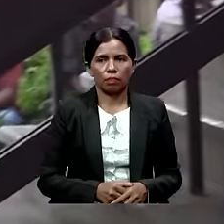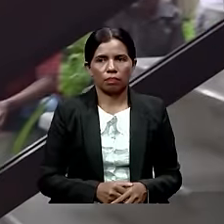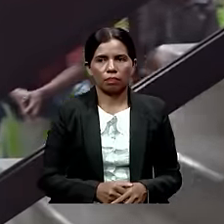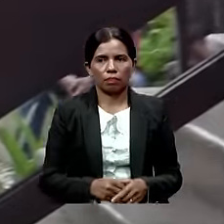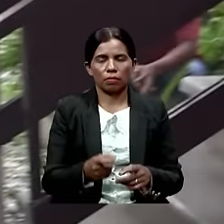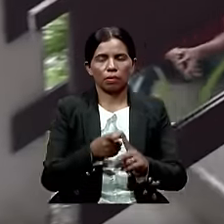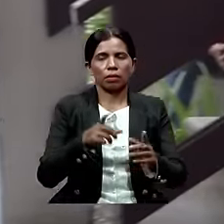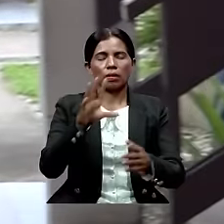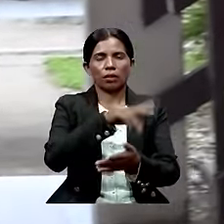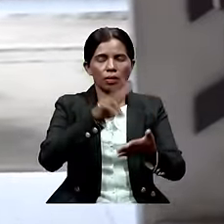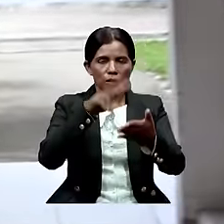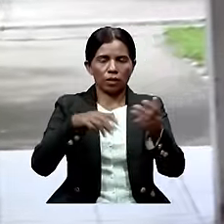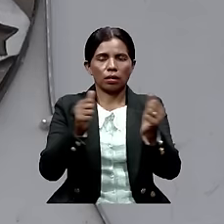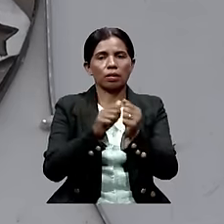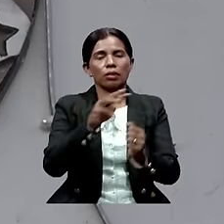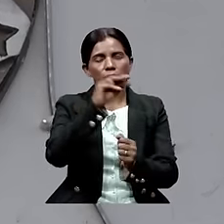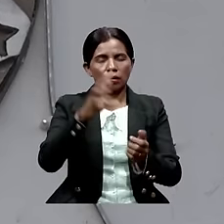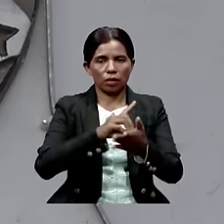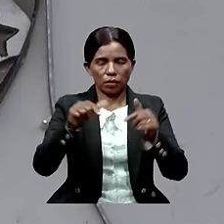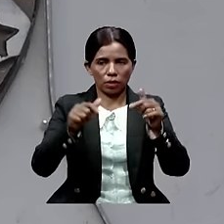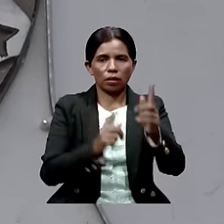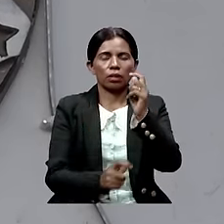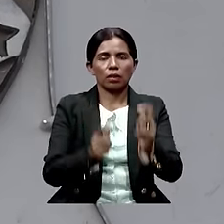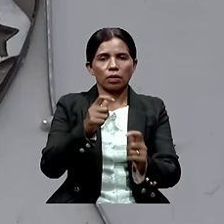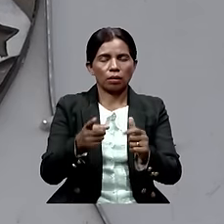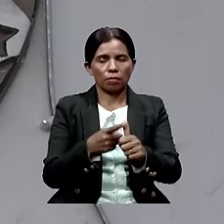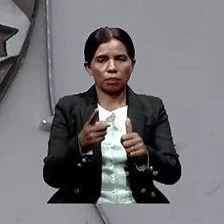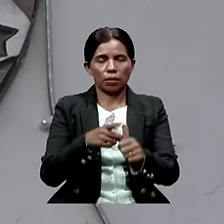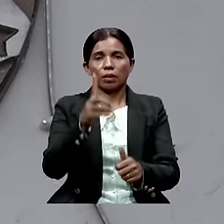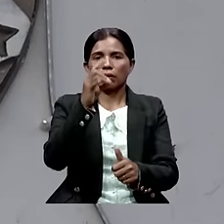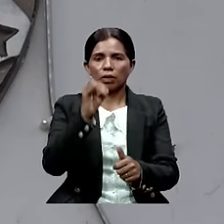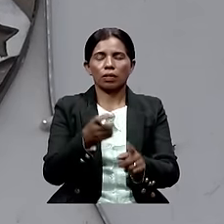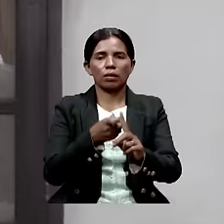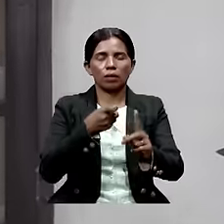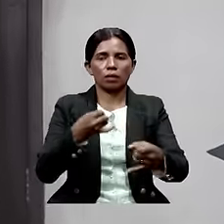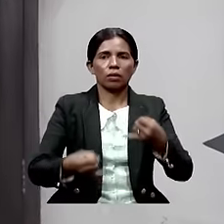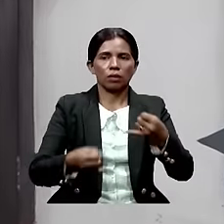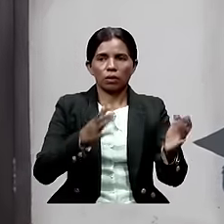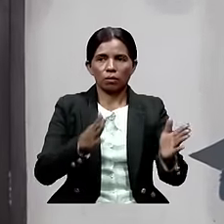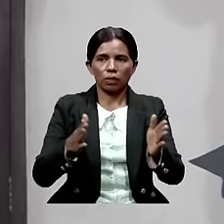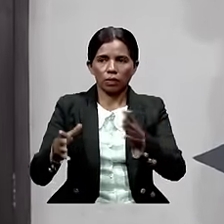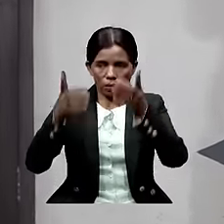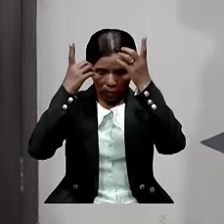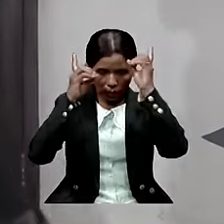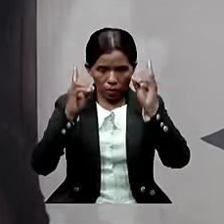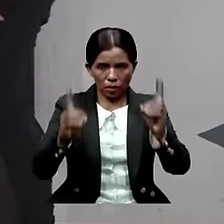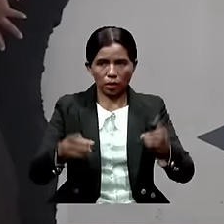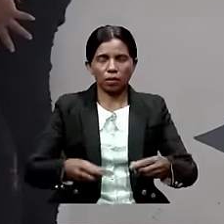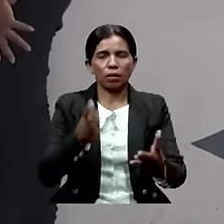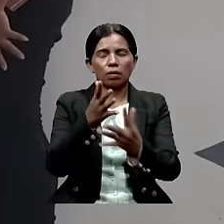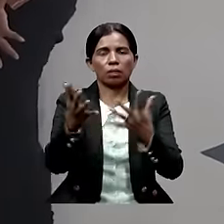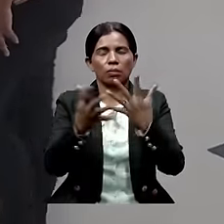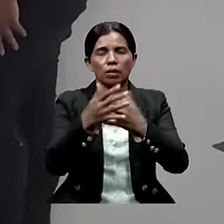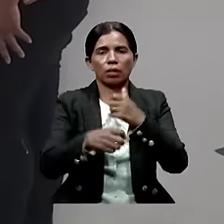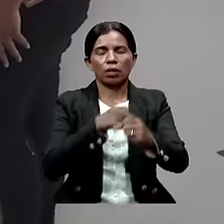Lihusi leitura acordão segunda semana, né? Tribunal Judicial Primeira Instância Dili, lihusi juiz processo, decidiu de aplica pena prisão Tinang Lima,